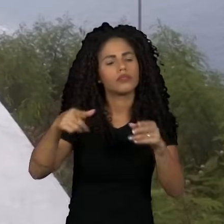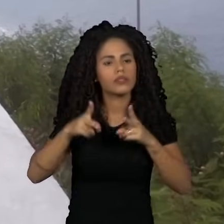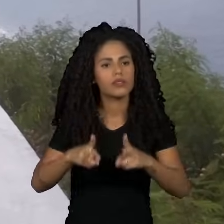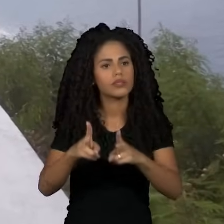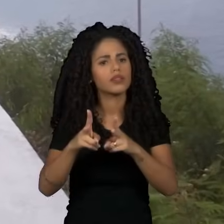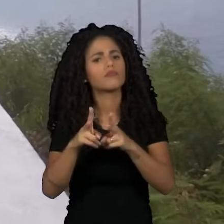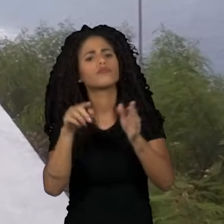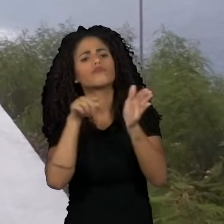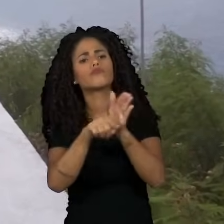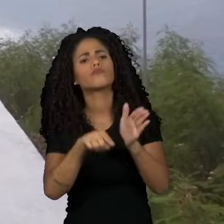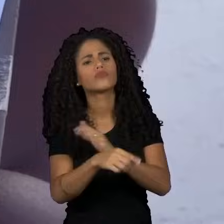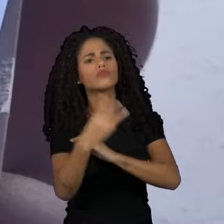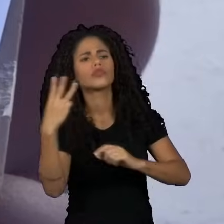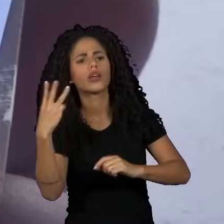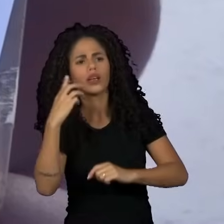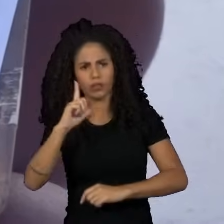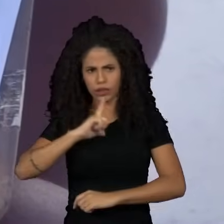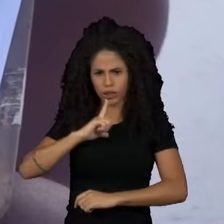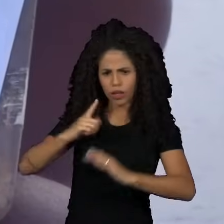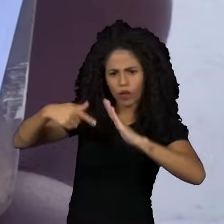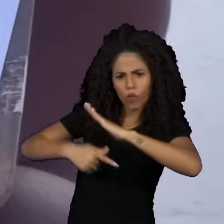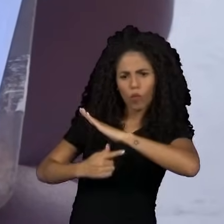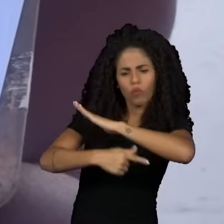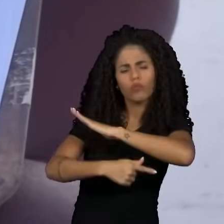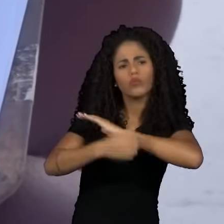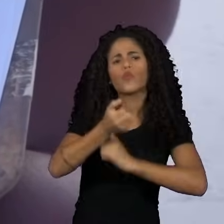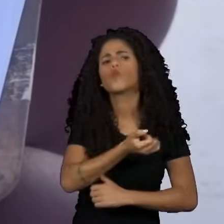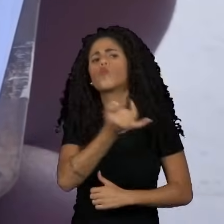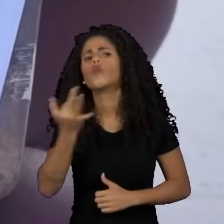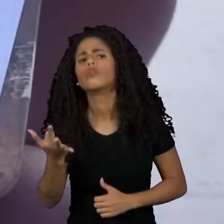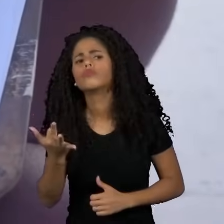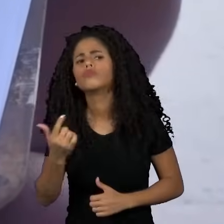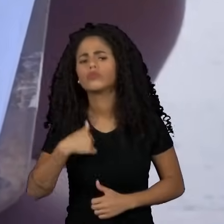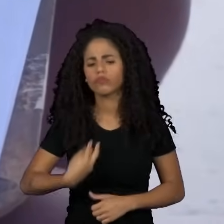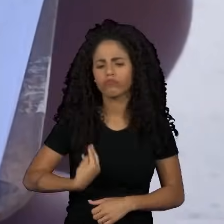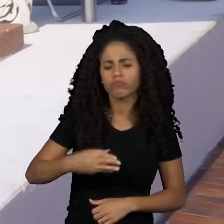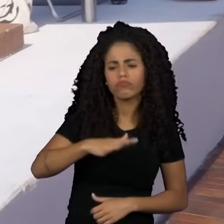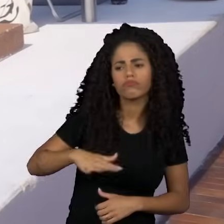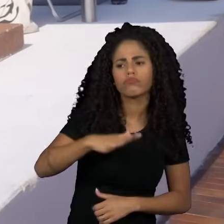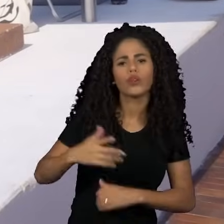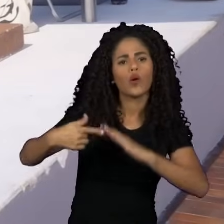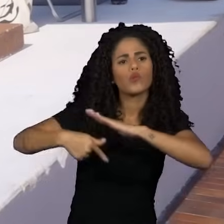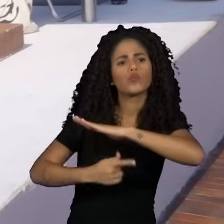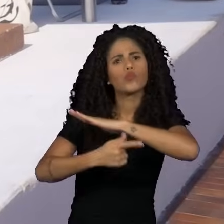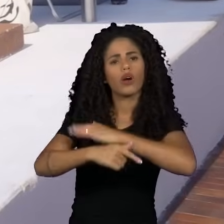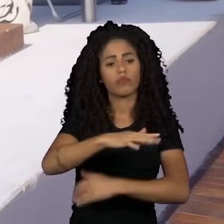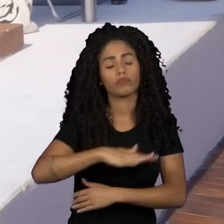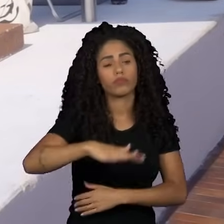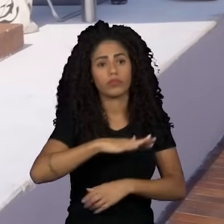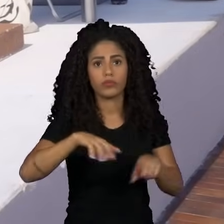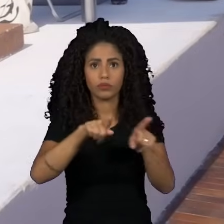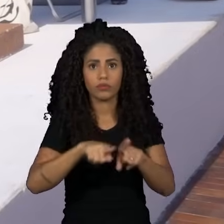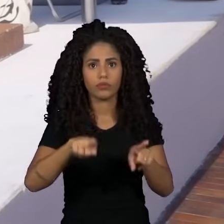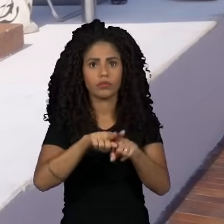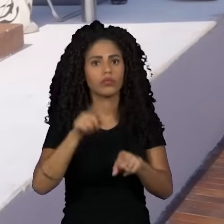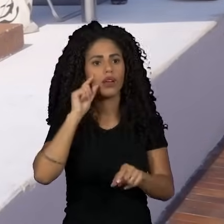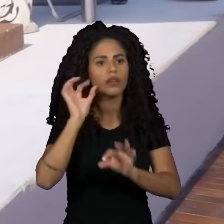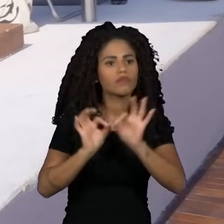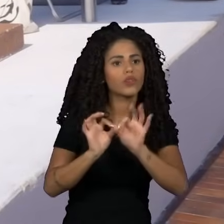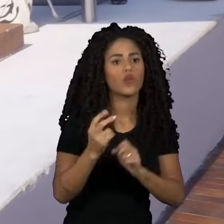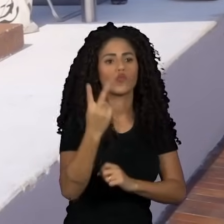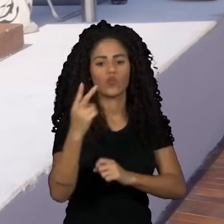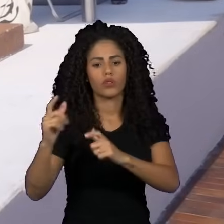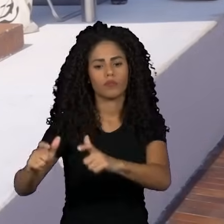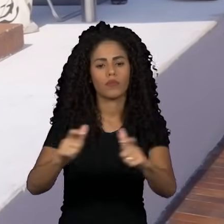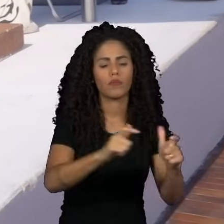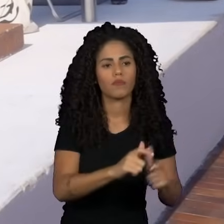perguntas: se teve ou não teve golfinho, quantos golfinhos tiveram e quanto tempo eles permaneceram na área. Aqui nessa região, que é a Baía de Santo Antônio, a gente faz o monitoramento em 2 áreas, na Baía de